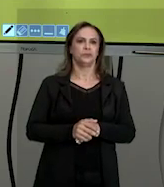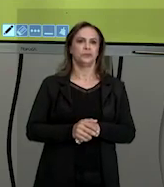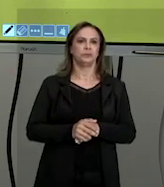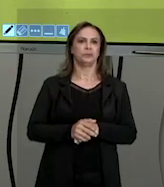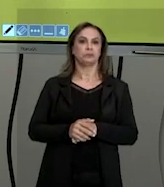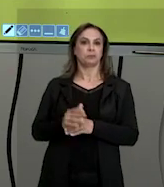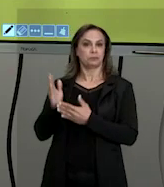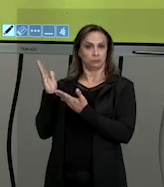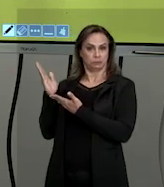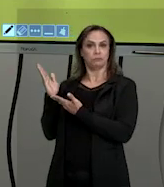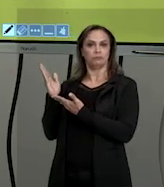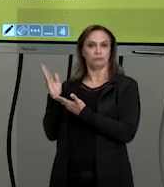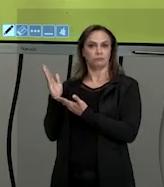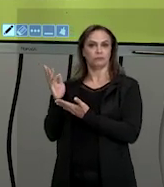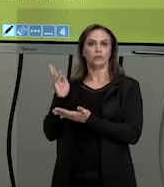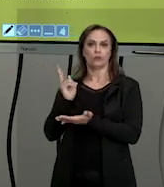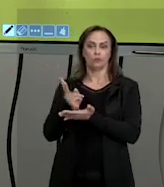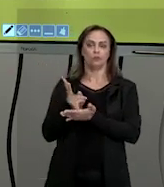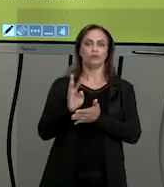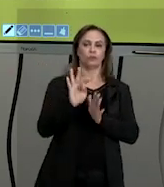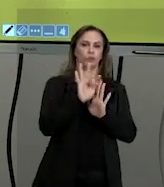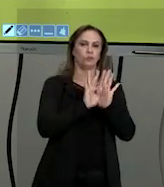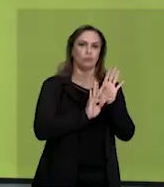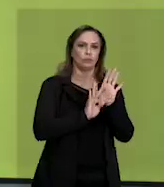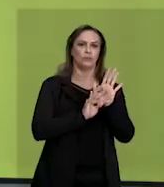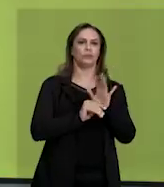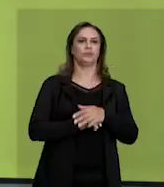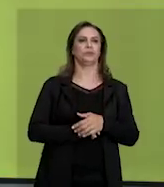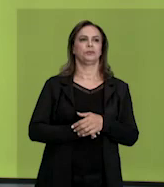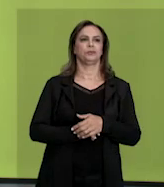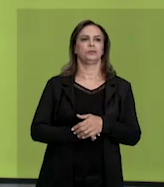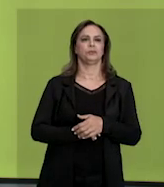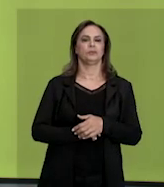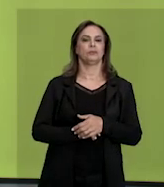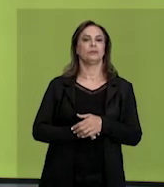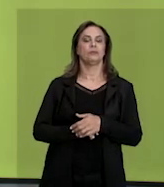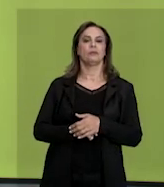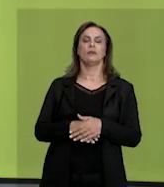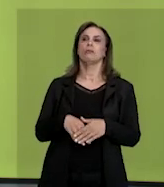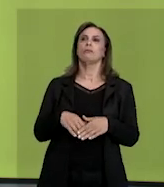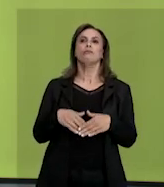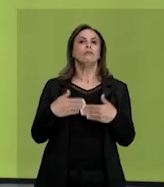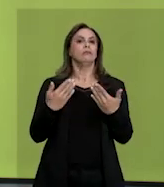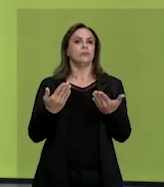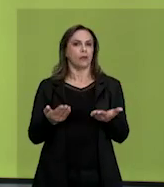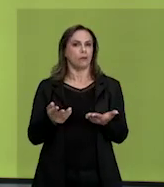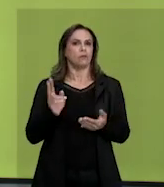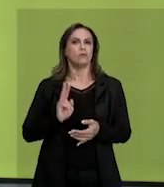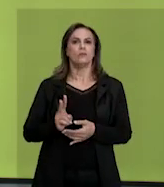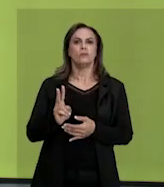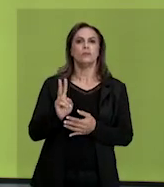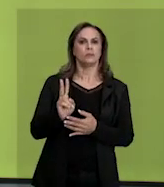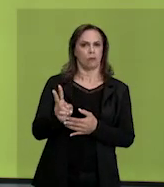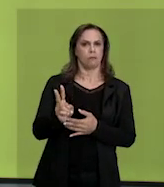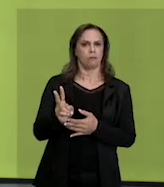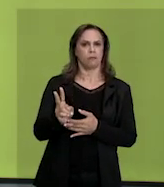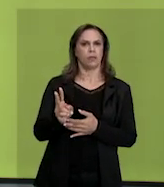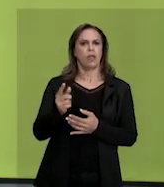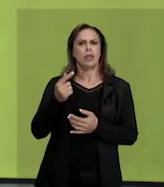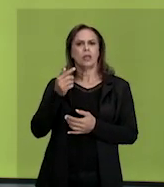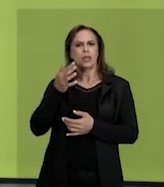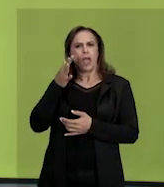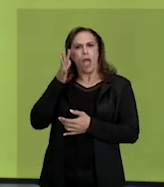mais um trecho do texto para a gente poder interpretar. Isto é, né? Quando vamos analisar uma reação adversa